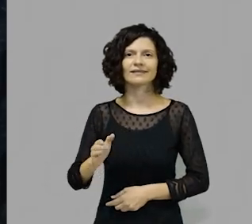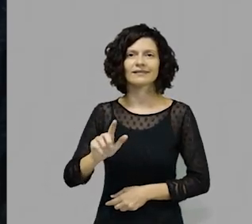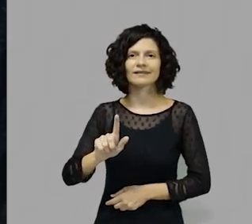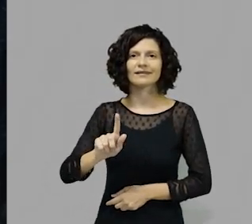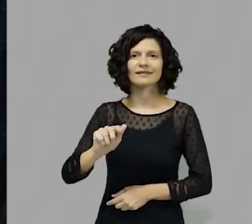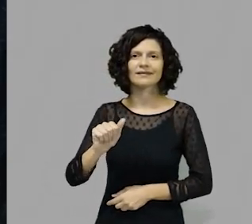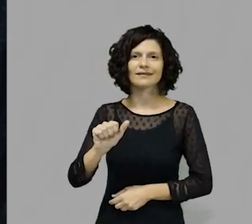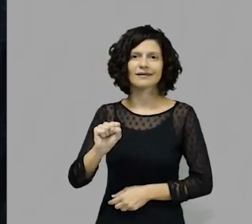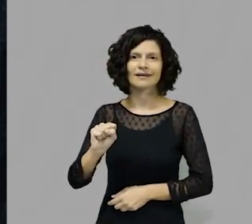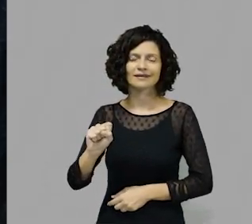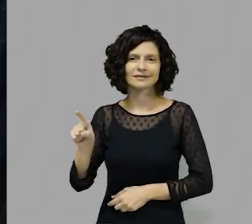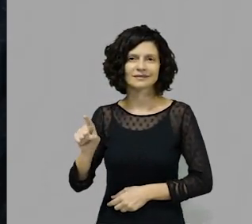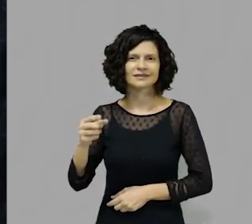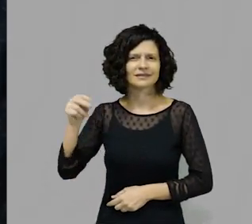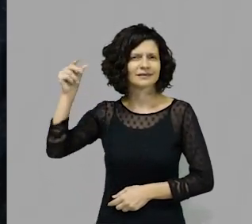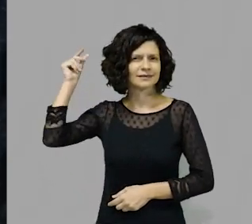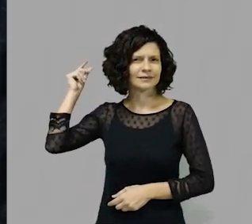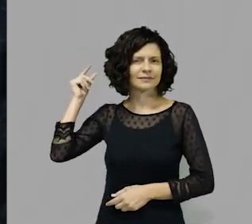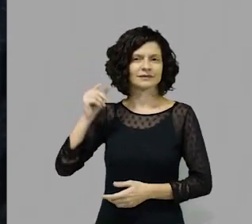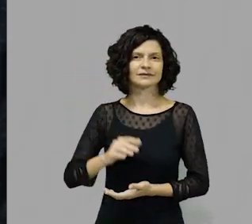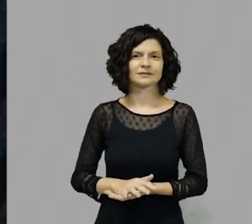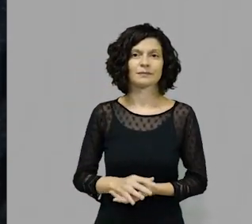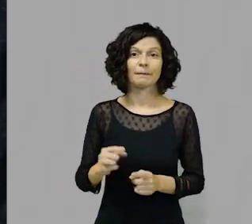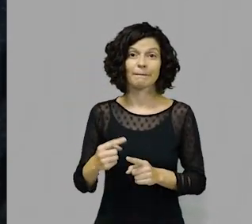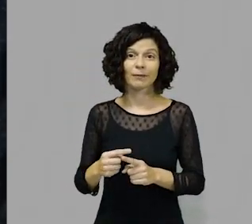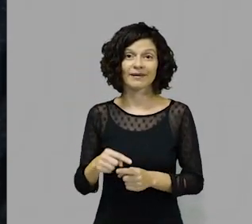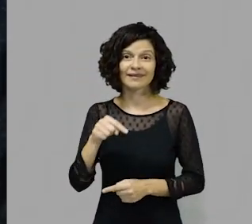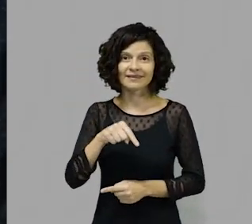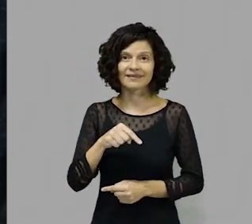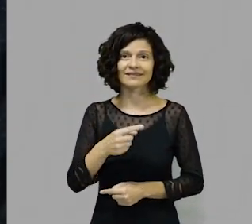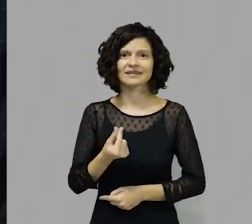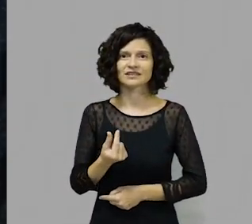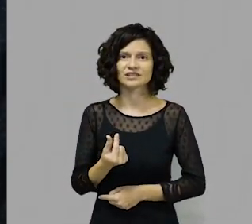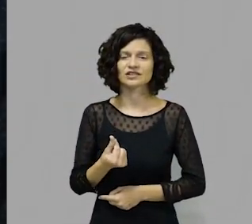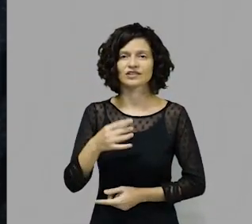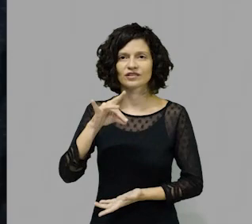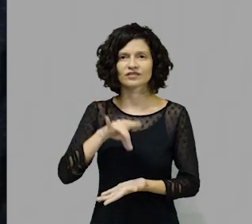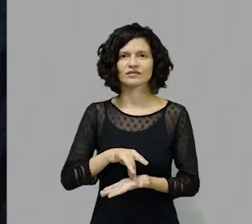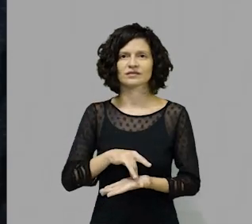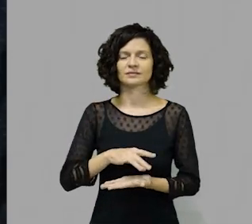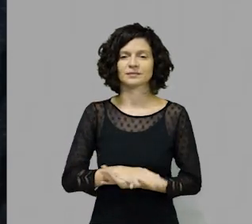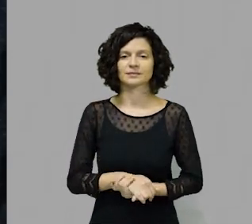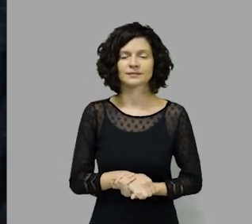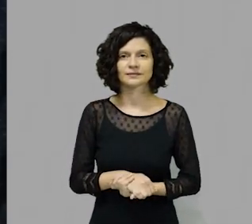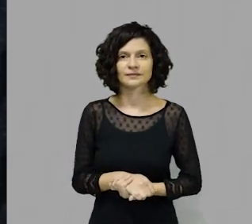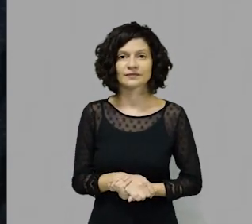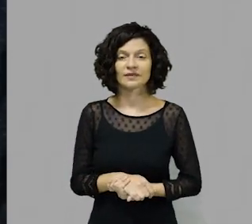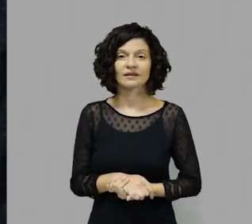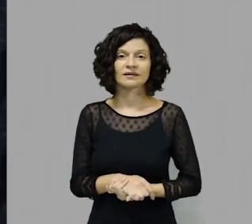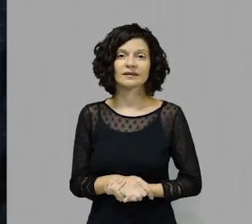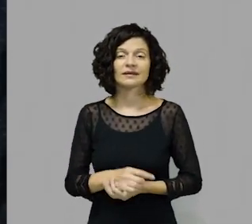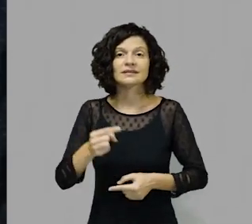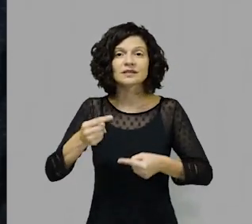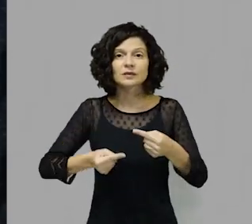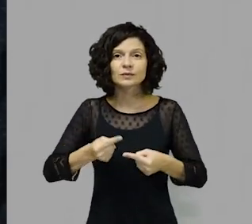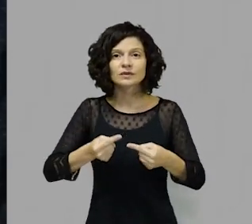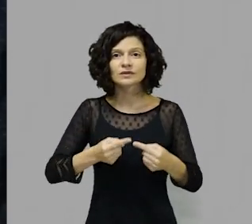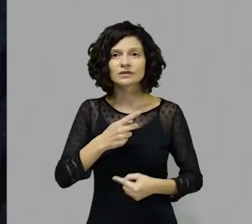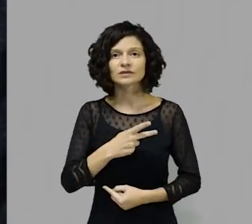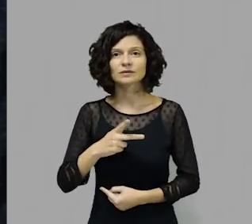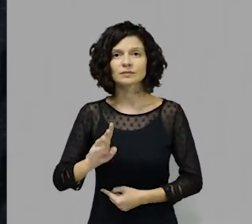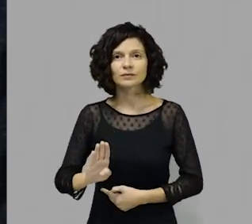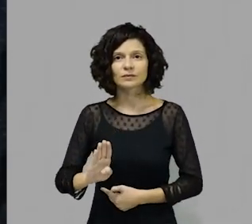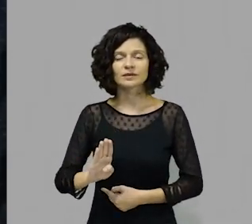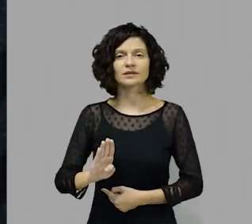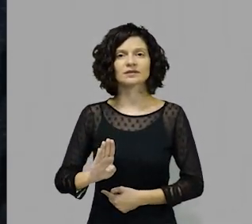Então existe a transferência direta e a indireta. Os programas de transferência, as políticas públicas de transferência de renda, elas são todas